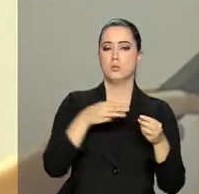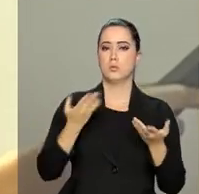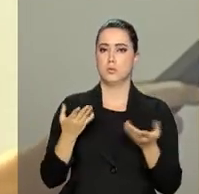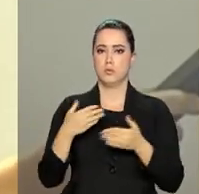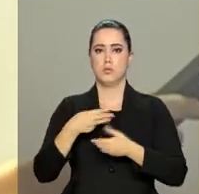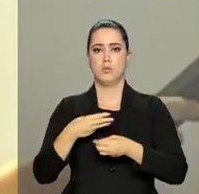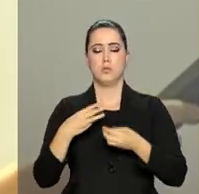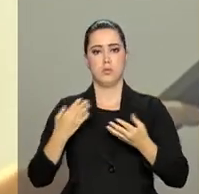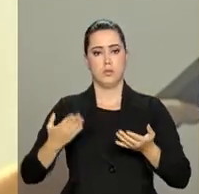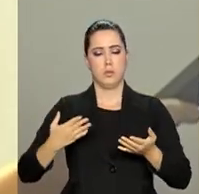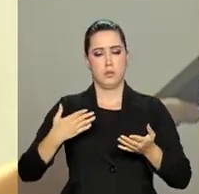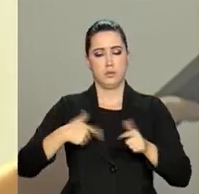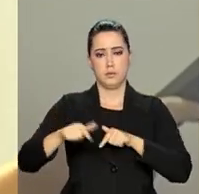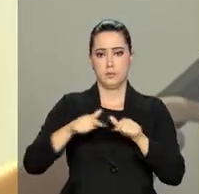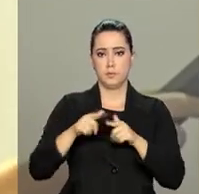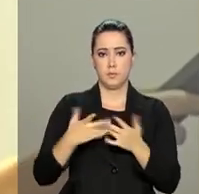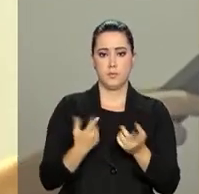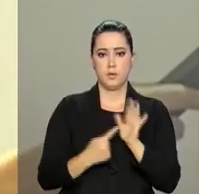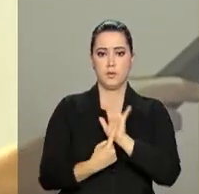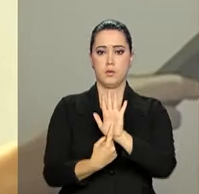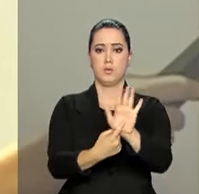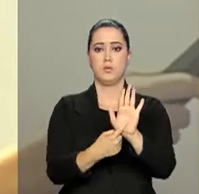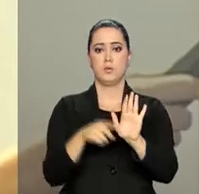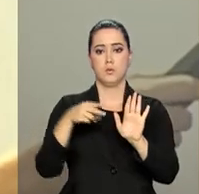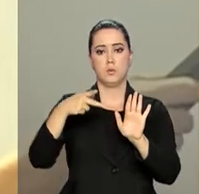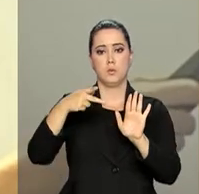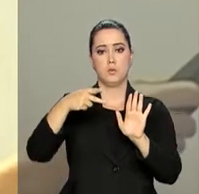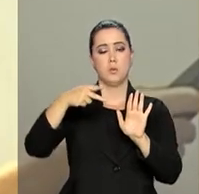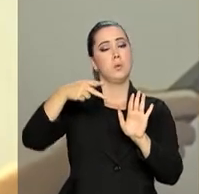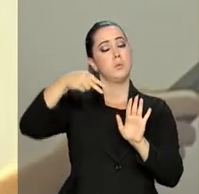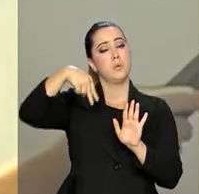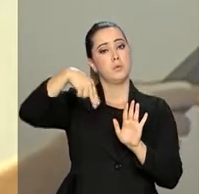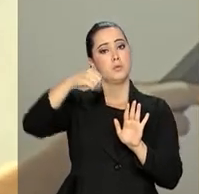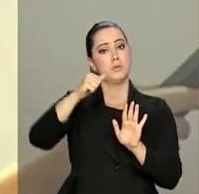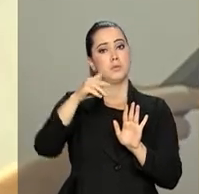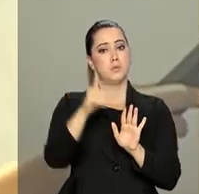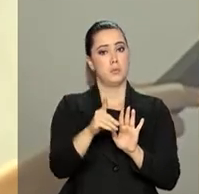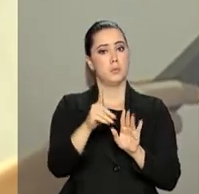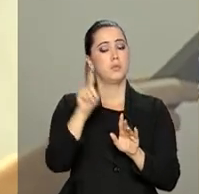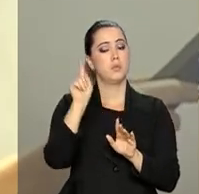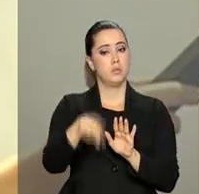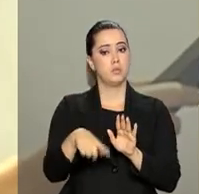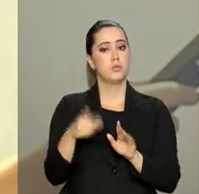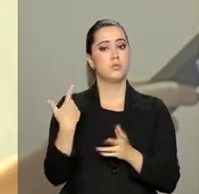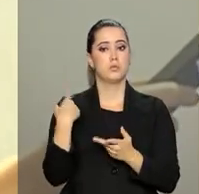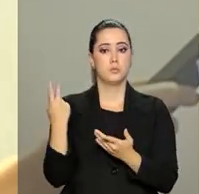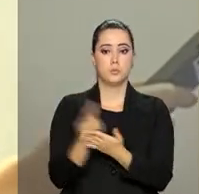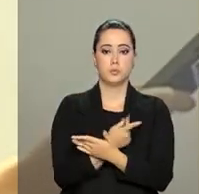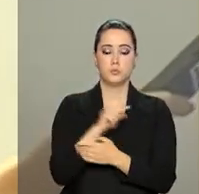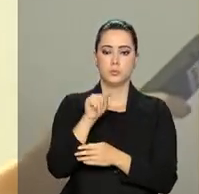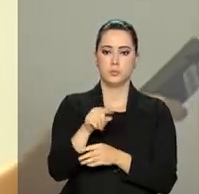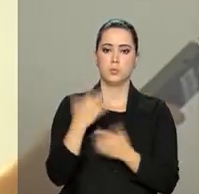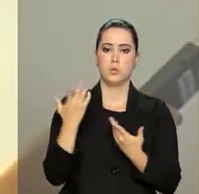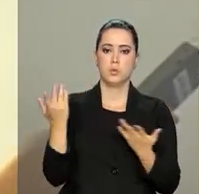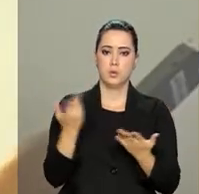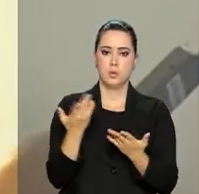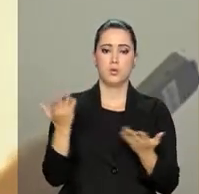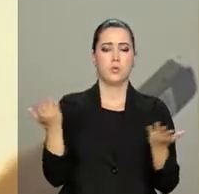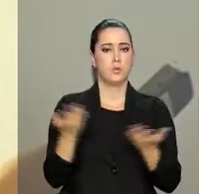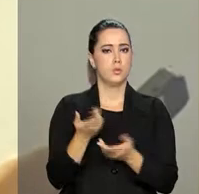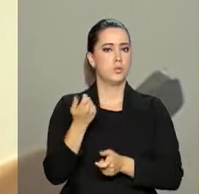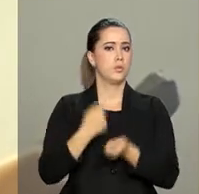demonstrar esse retrato da força de trabalho que afinal de continuar revela é são efeitos no cenário econômico